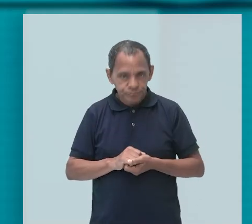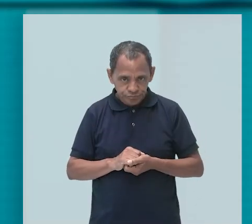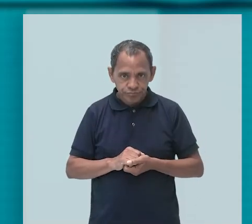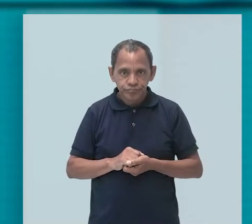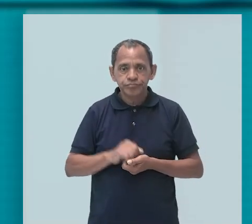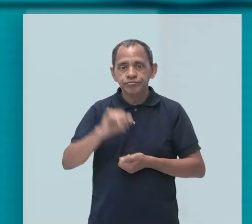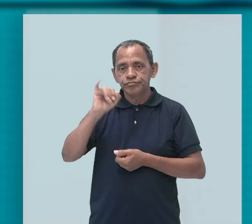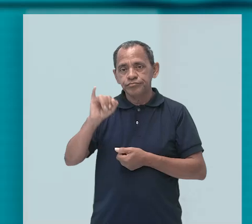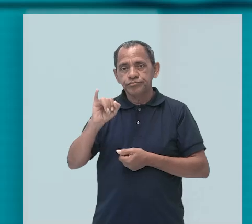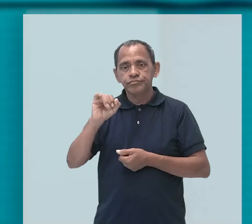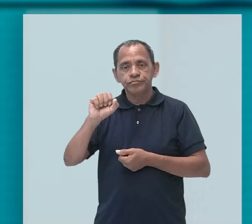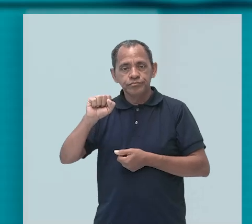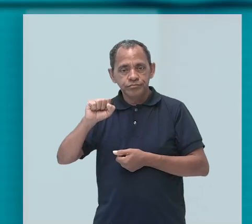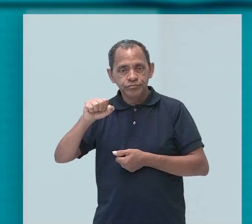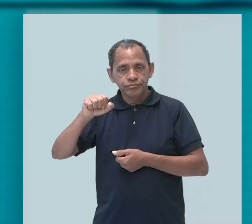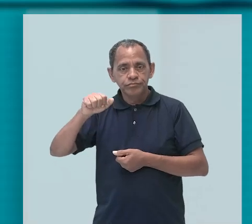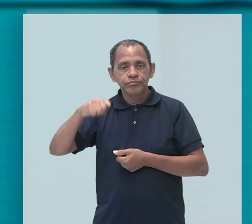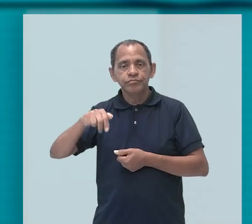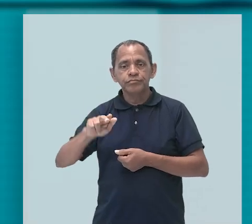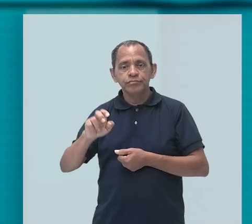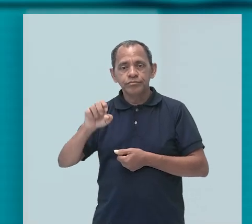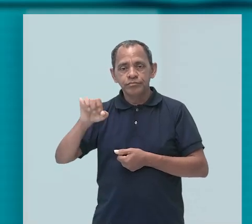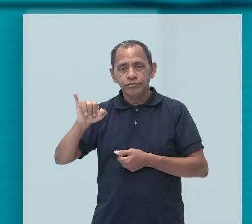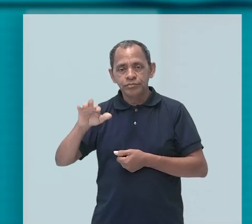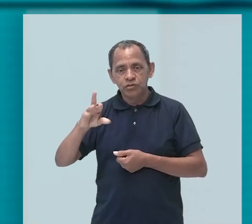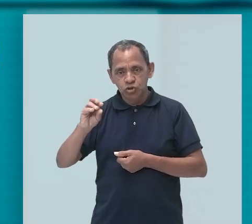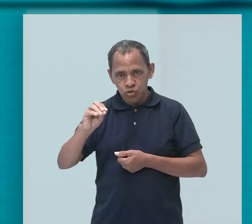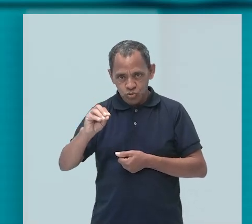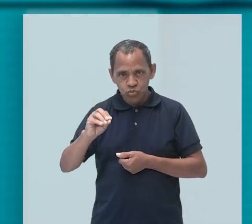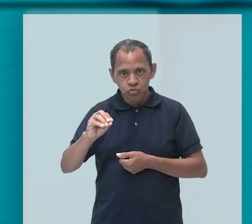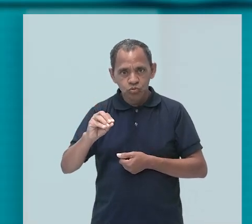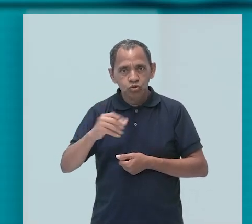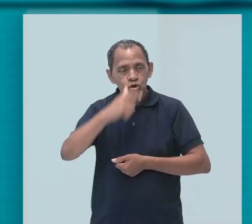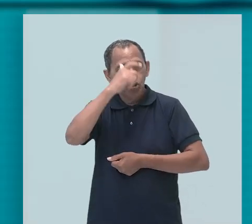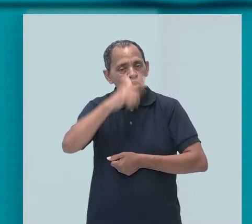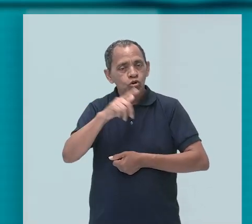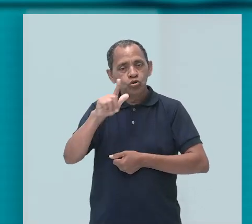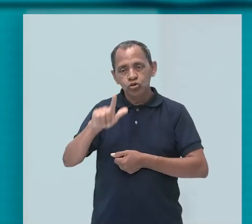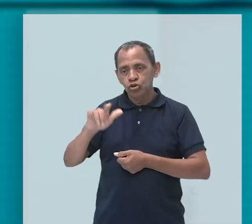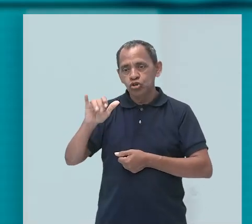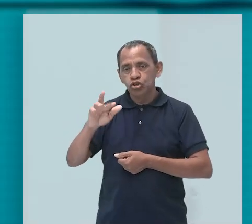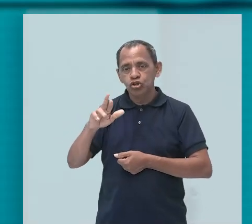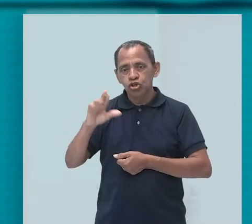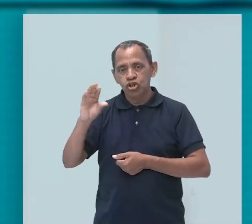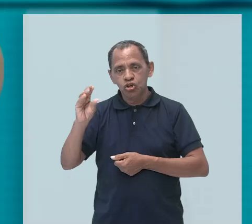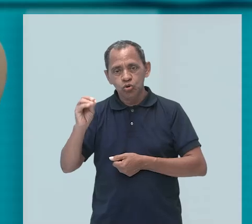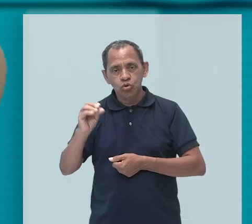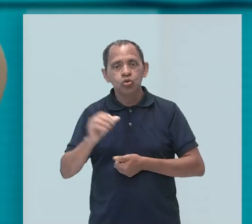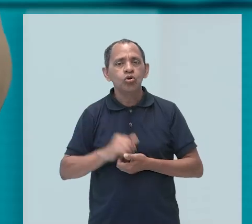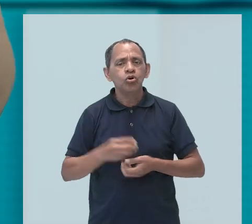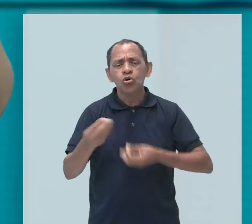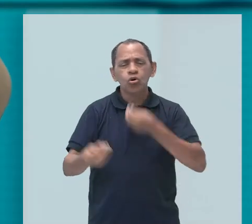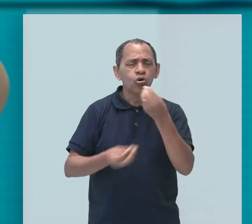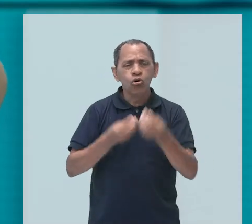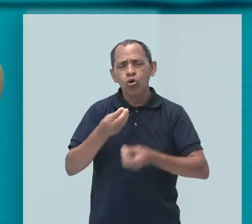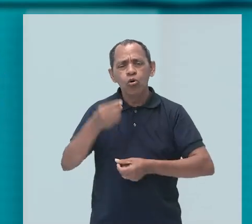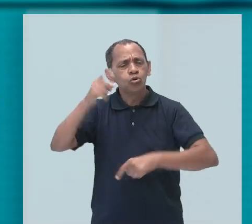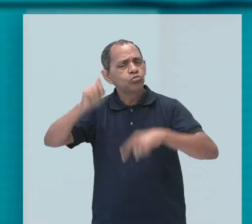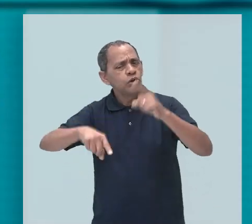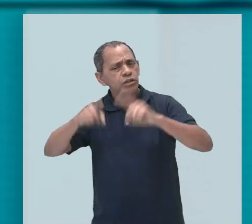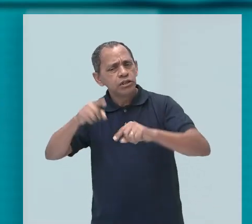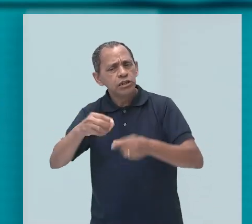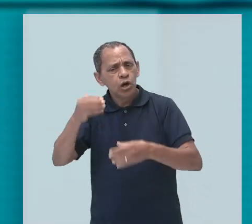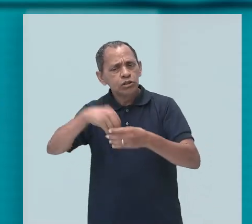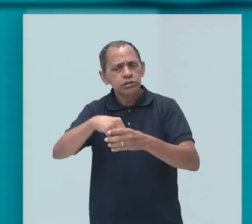eu lírico enxerga a partir deste isqueiro, como ele compreende este objeto no mundo. E mais uma vez, vamos